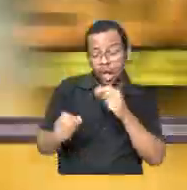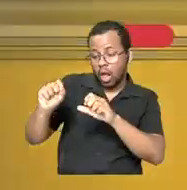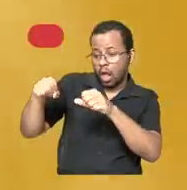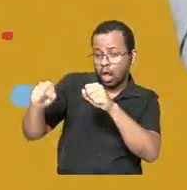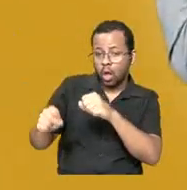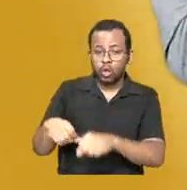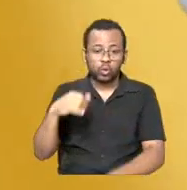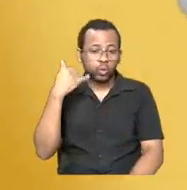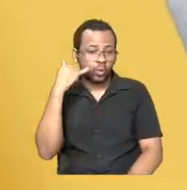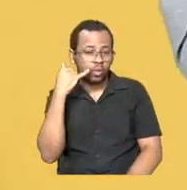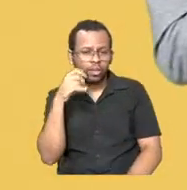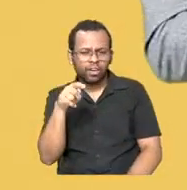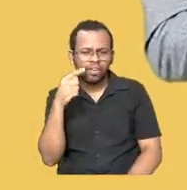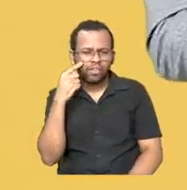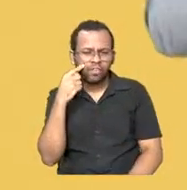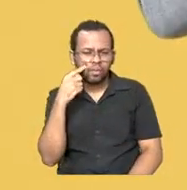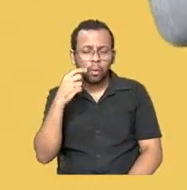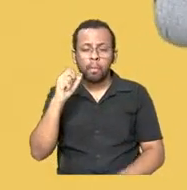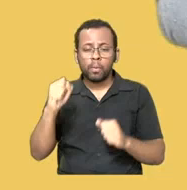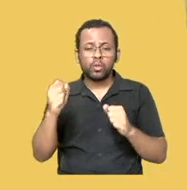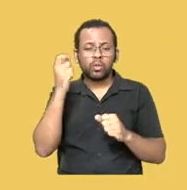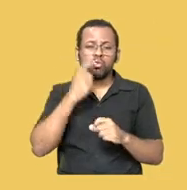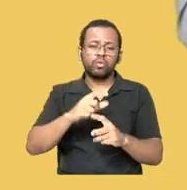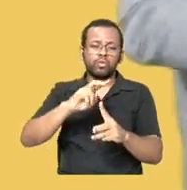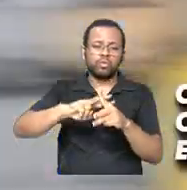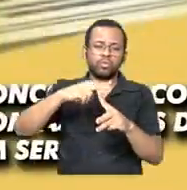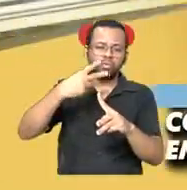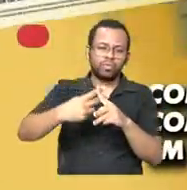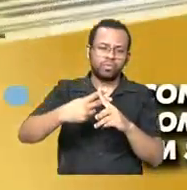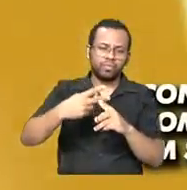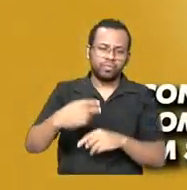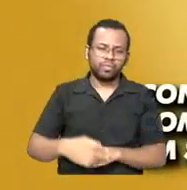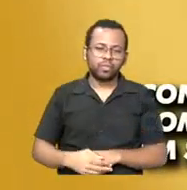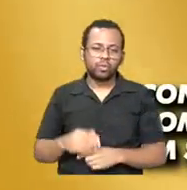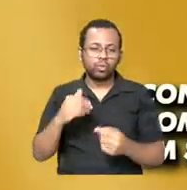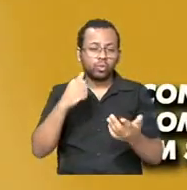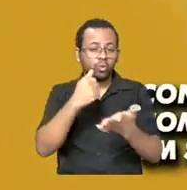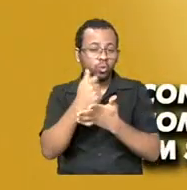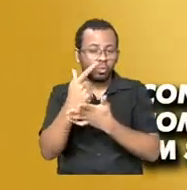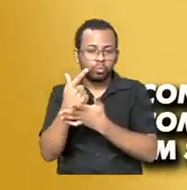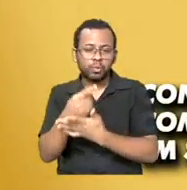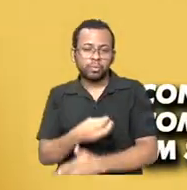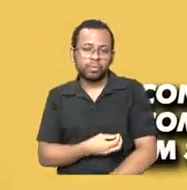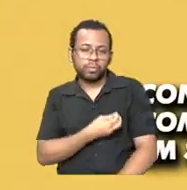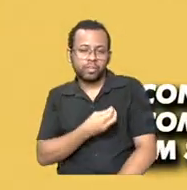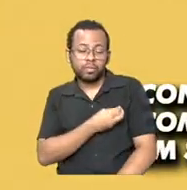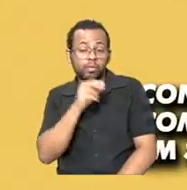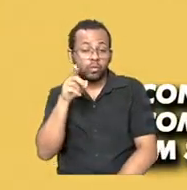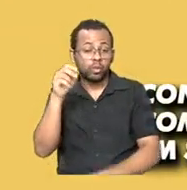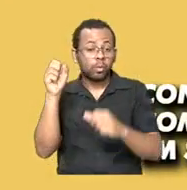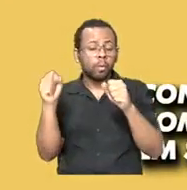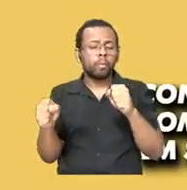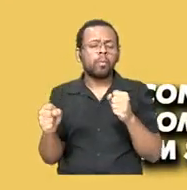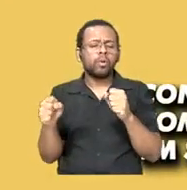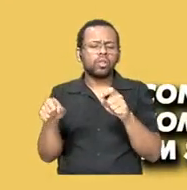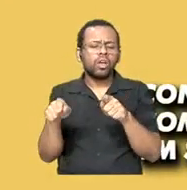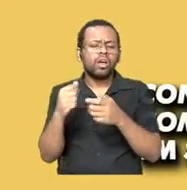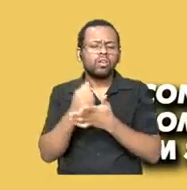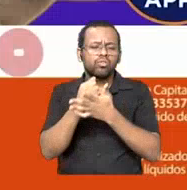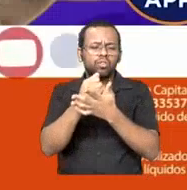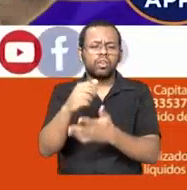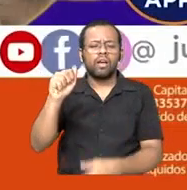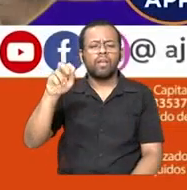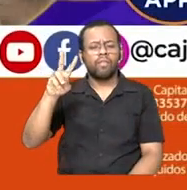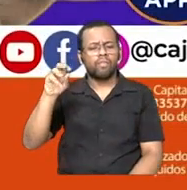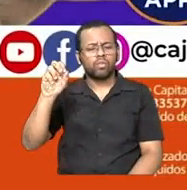e iPhone e você viu que a dupla chance né são as chances de ganhar compreensão e participe você também ajuda a vozes na